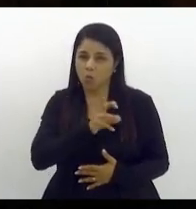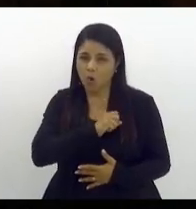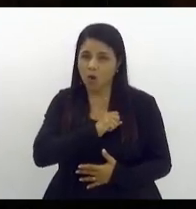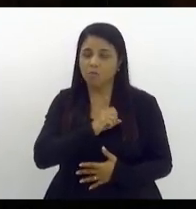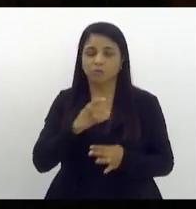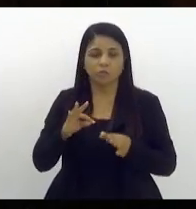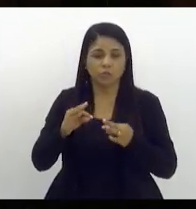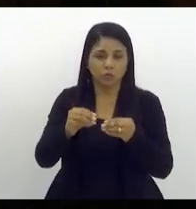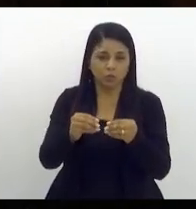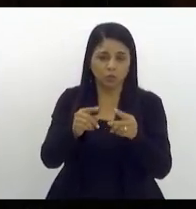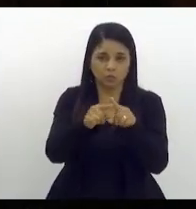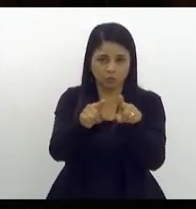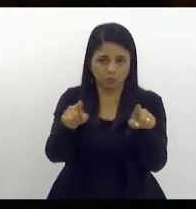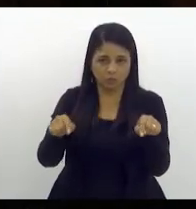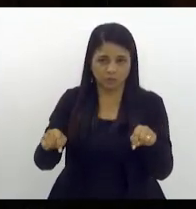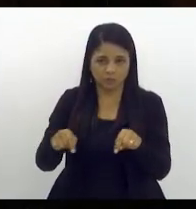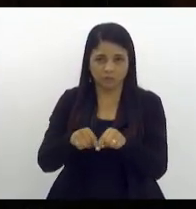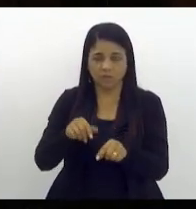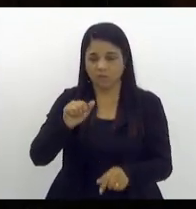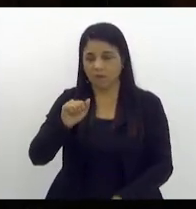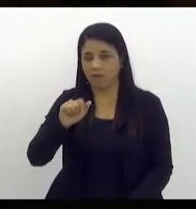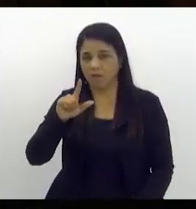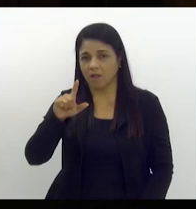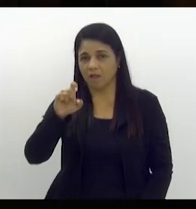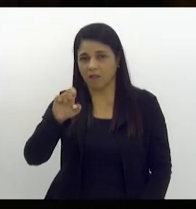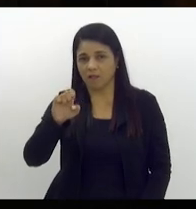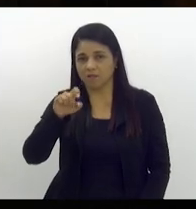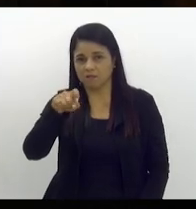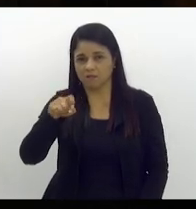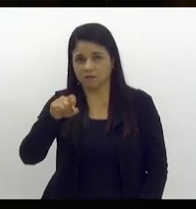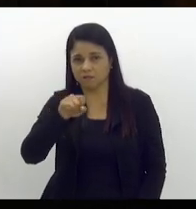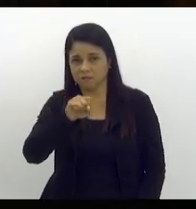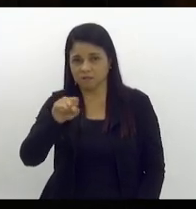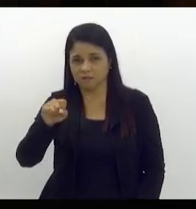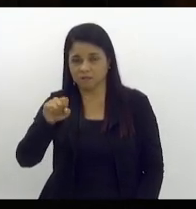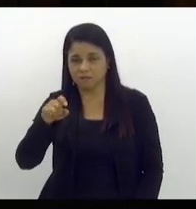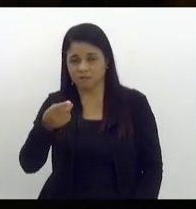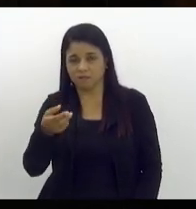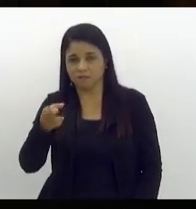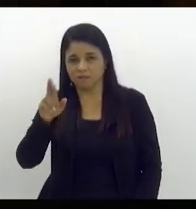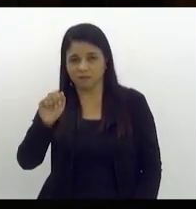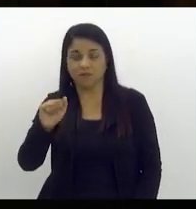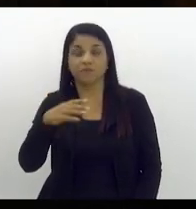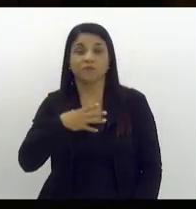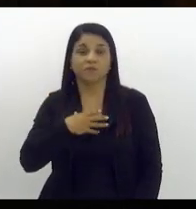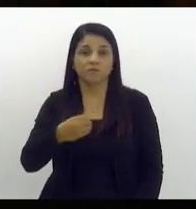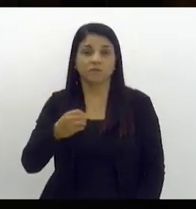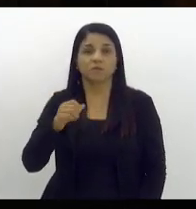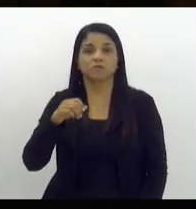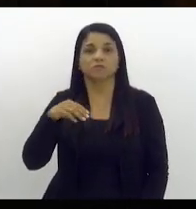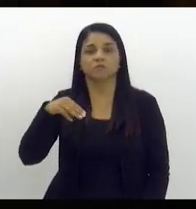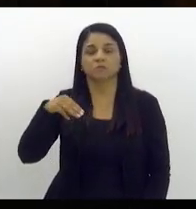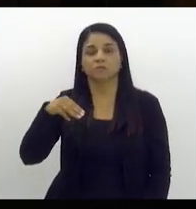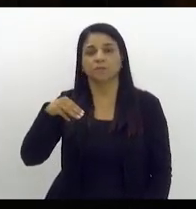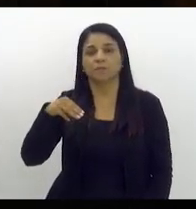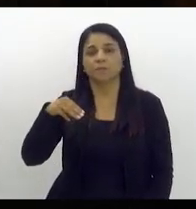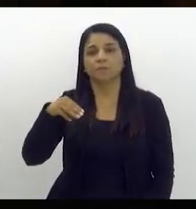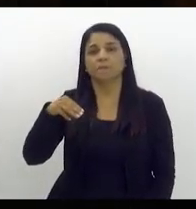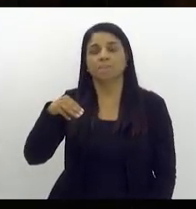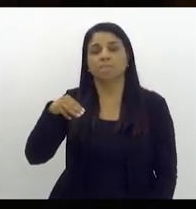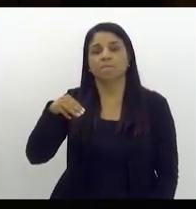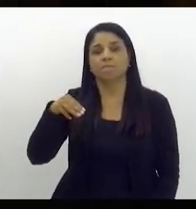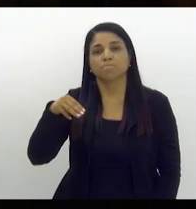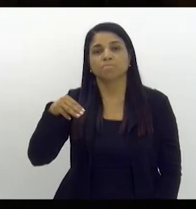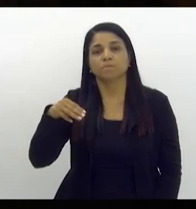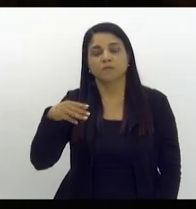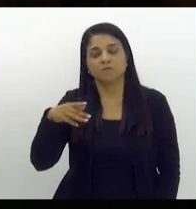nosso gabinete, Alessandra, filha da saudosa Maristela Ribeiro, que nos deixou